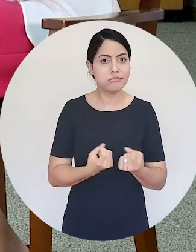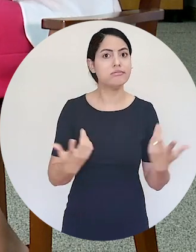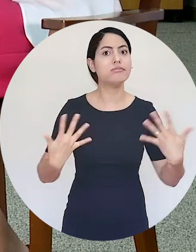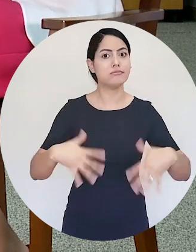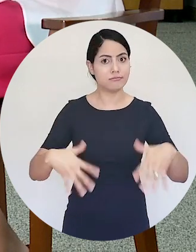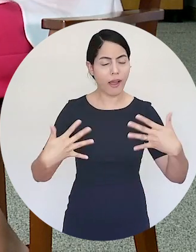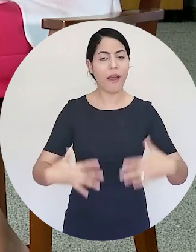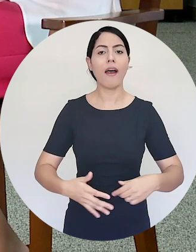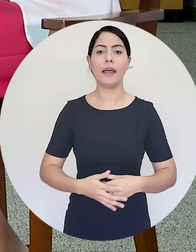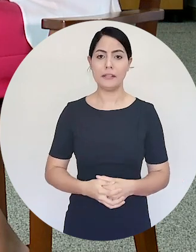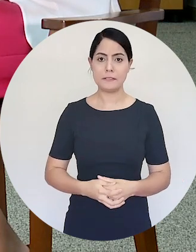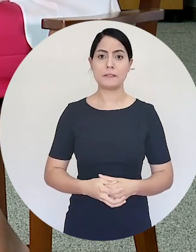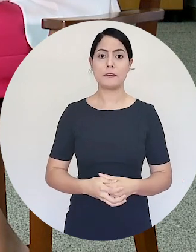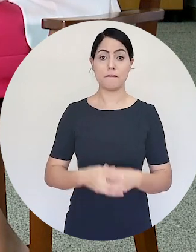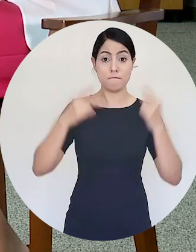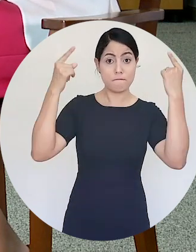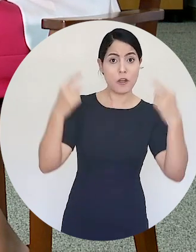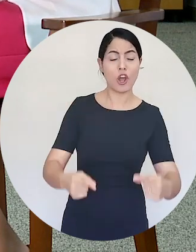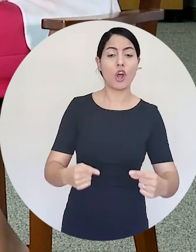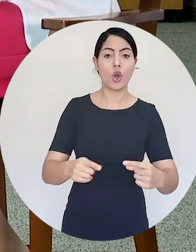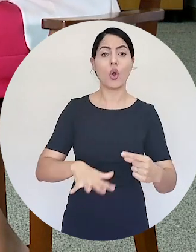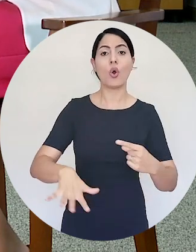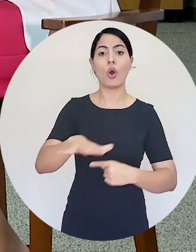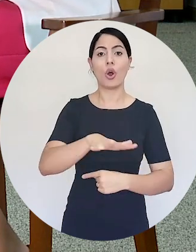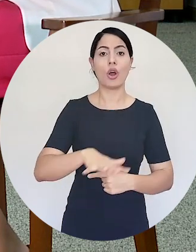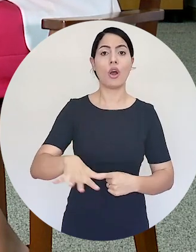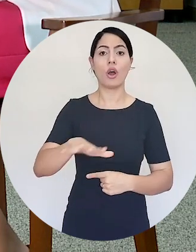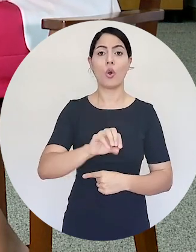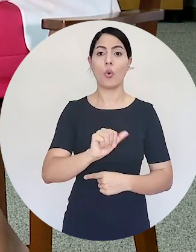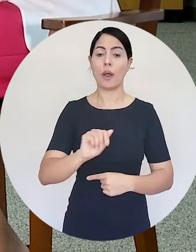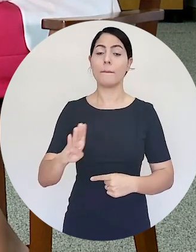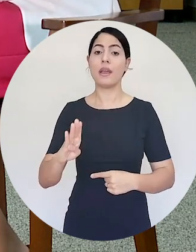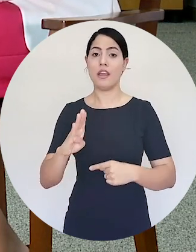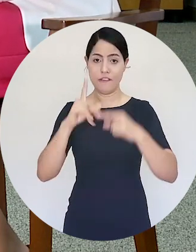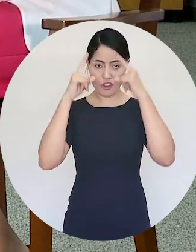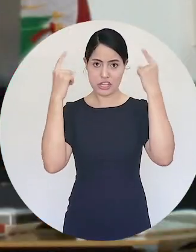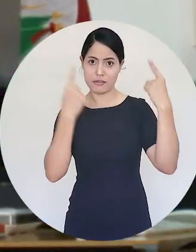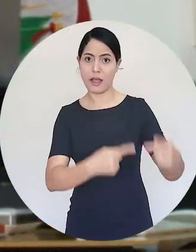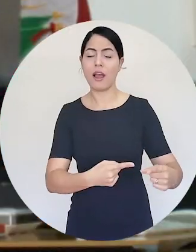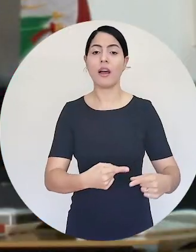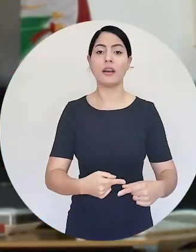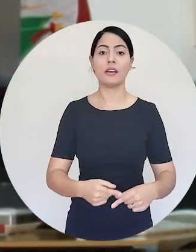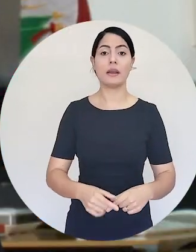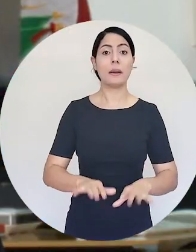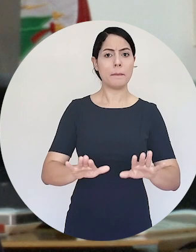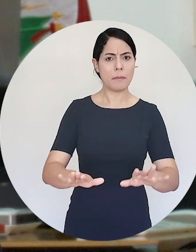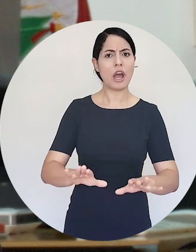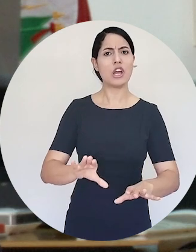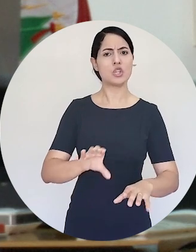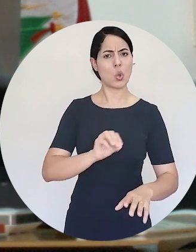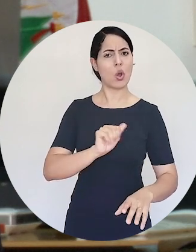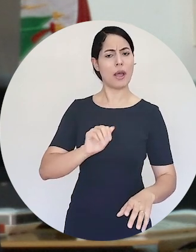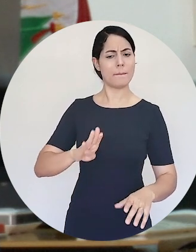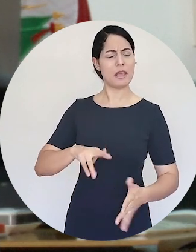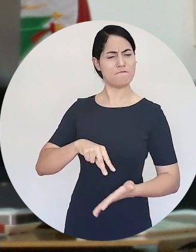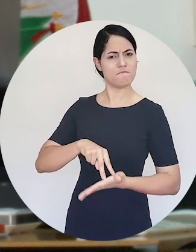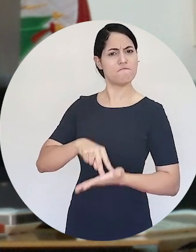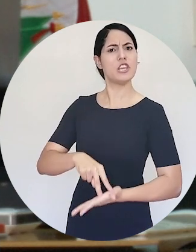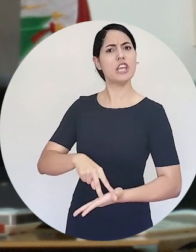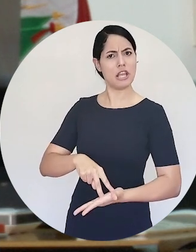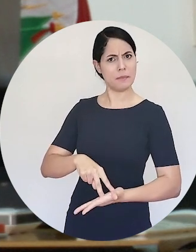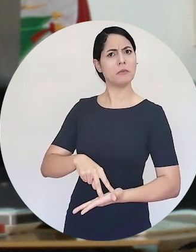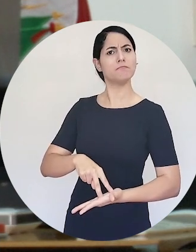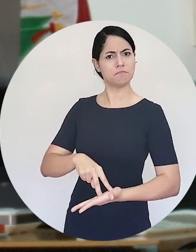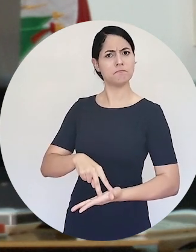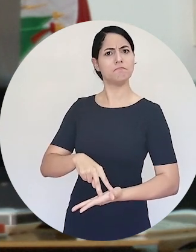violência absurda contra os advogados. Essa violência se voltou contra os representantes da OAB e houve muita